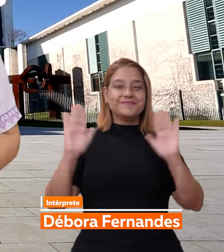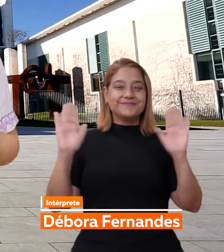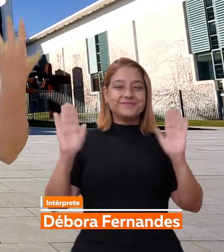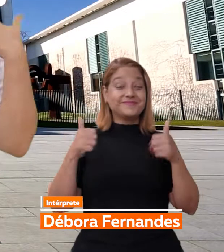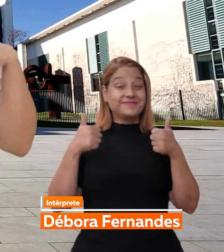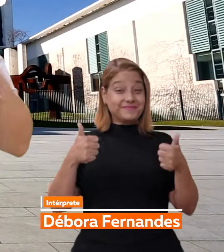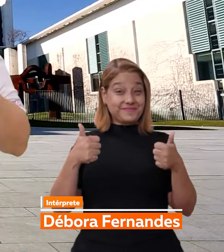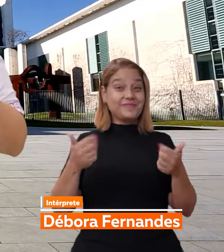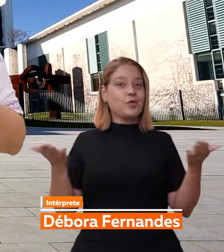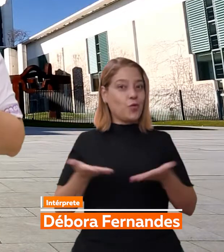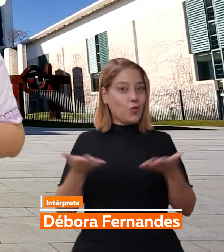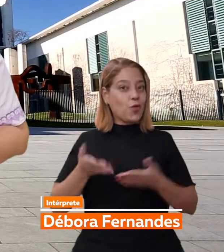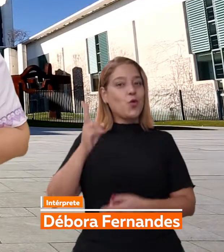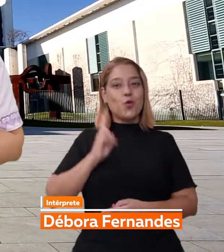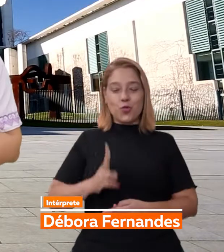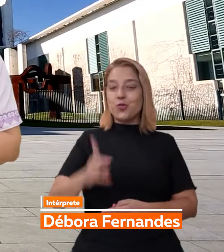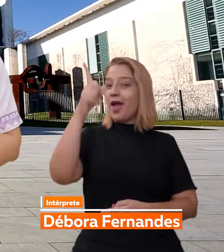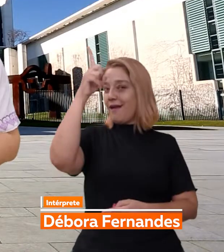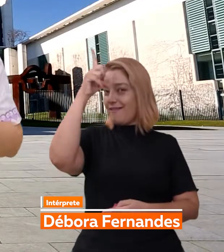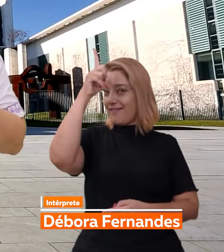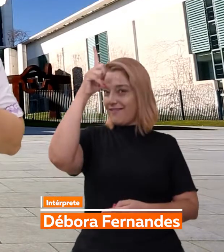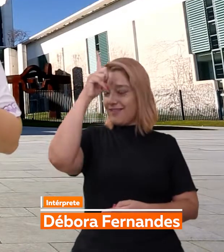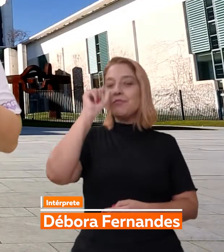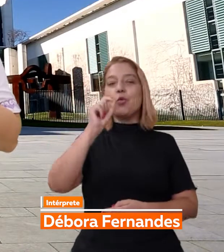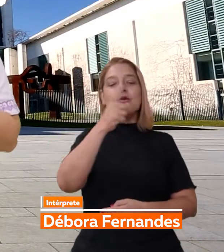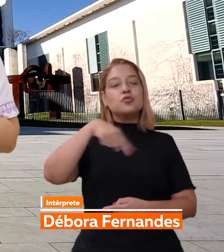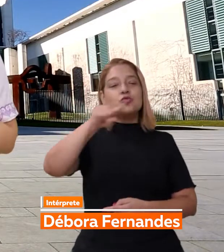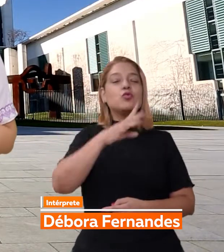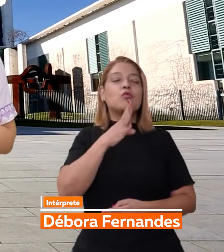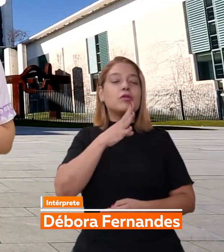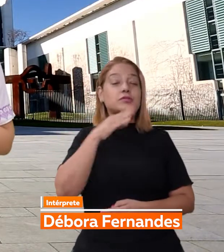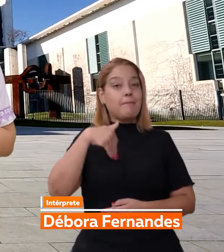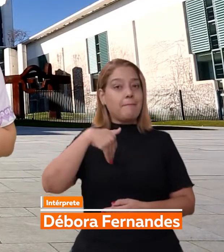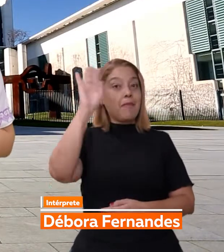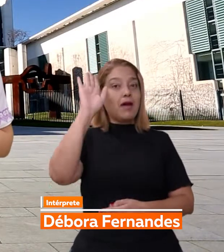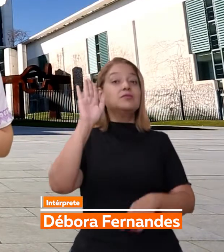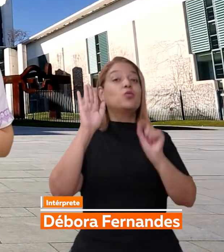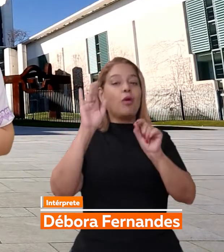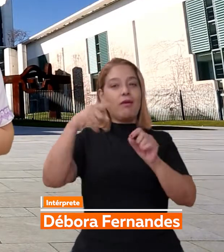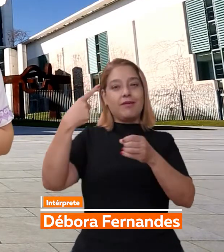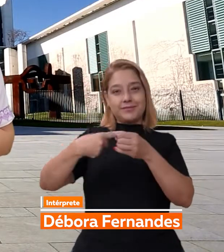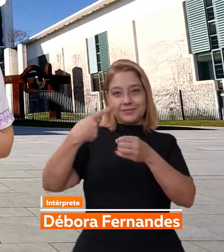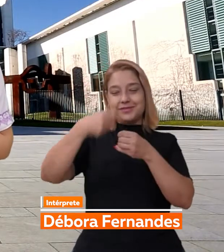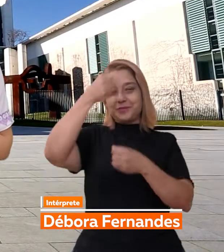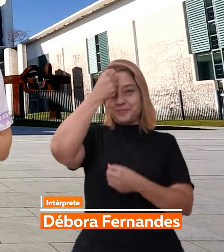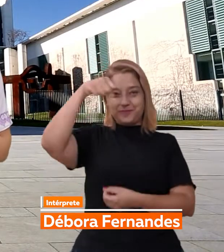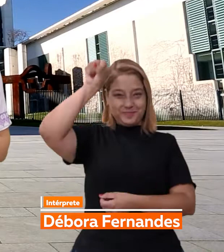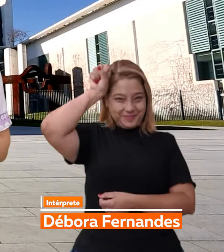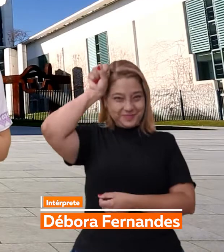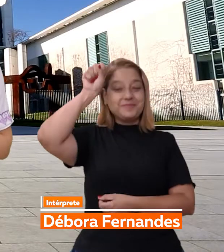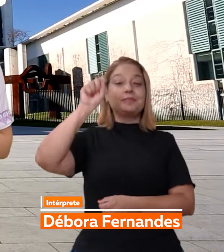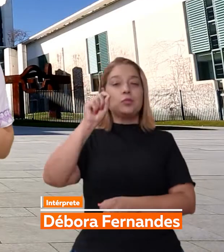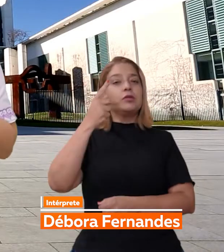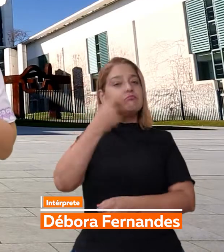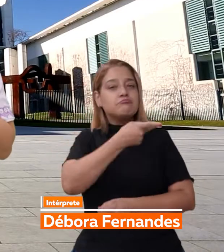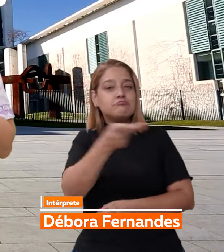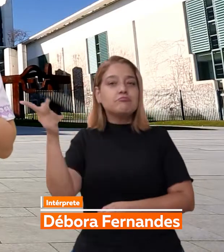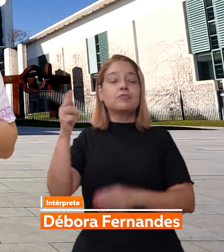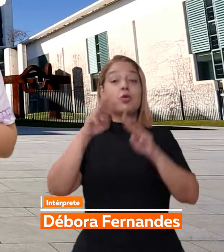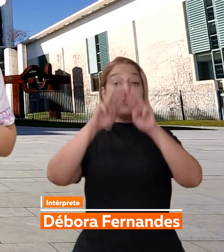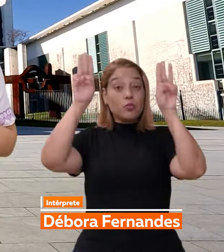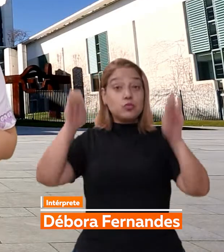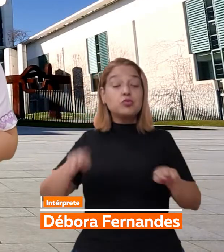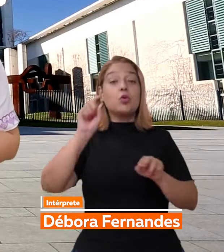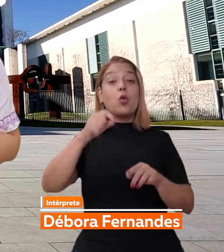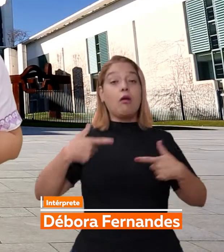Oi, gente! Continuamos aqui na Alemanha para conhecermos um pouco mais sobre a cidade de Berlim.